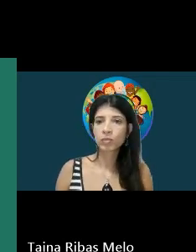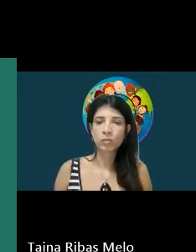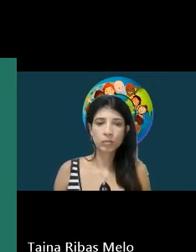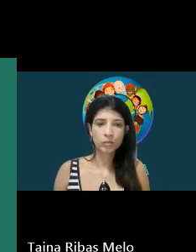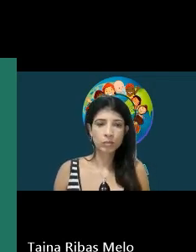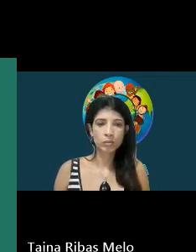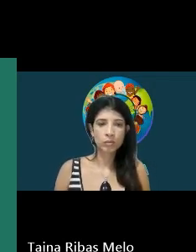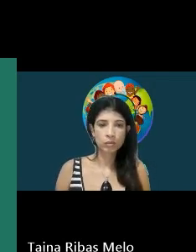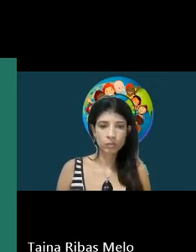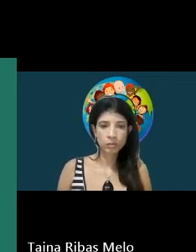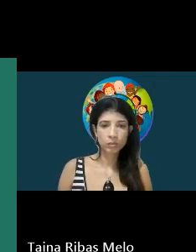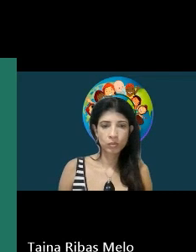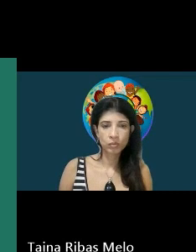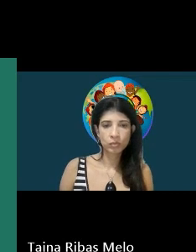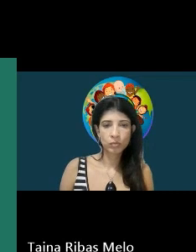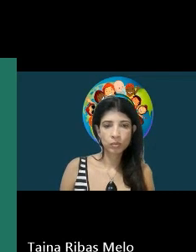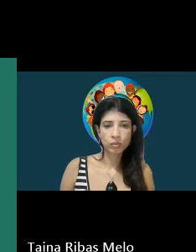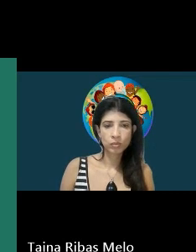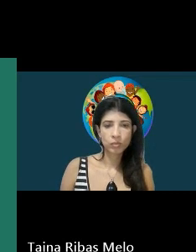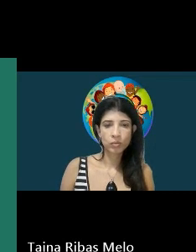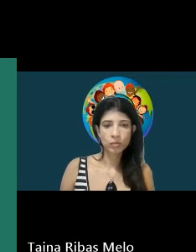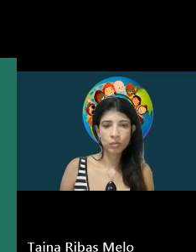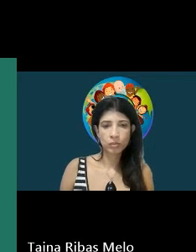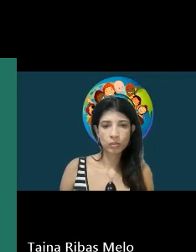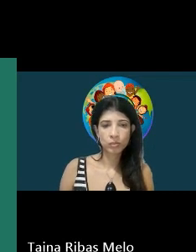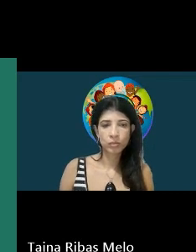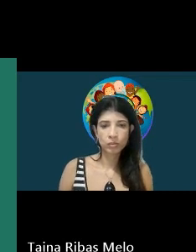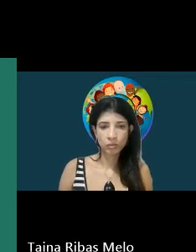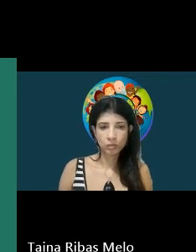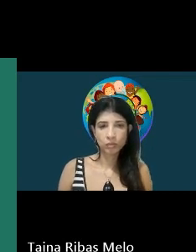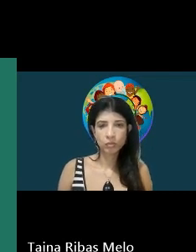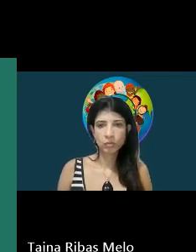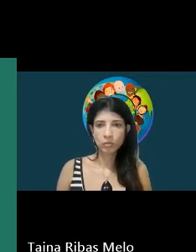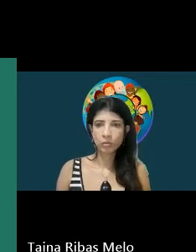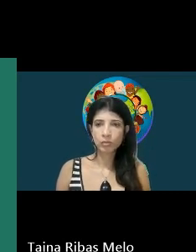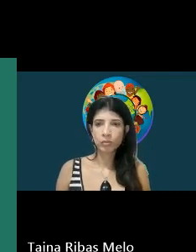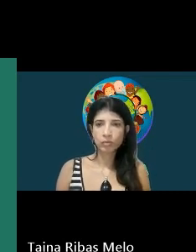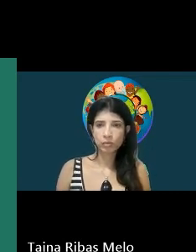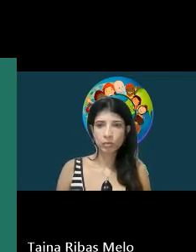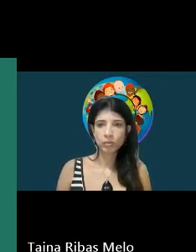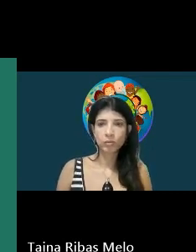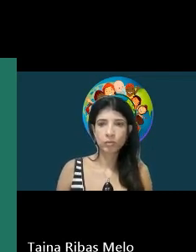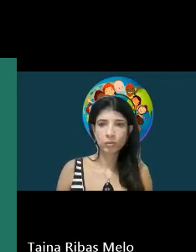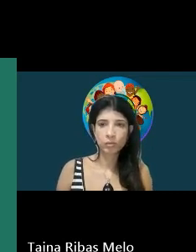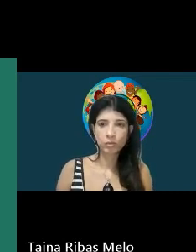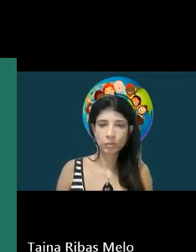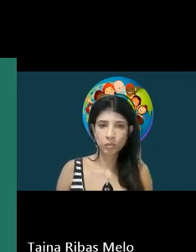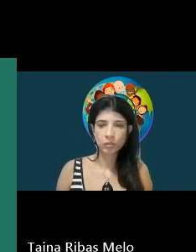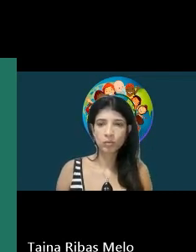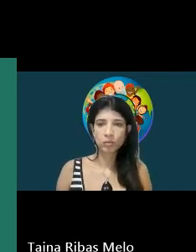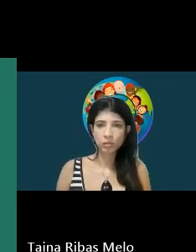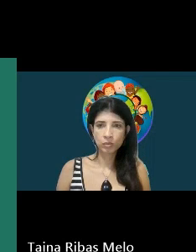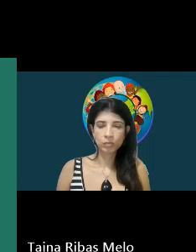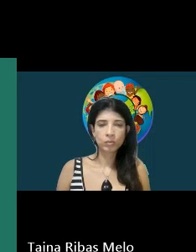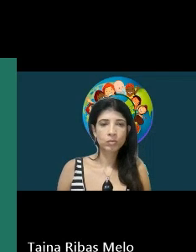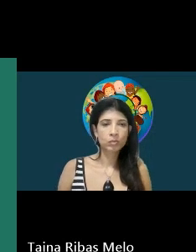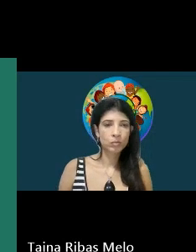com que frequência você se sente confiante quando troca a fralda e roupas do bebê? Essas foram as 12 perguntas selecionadas para o contexto